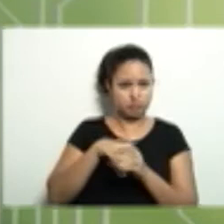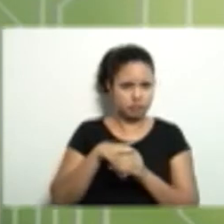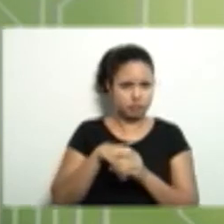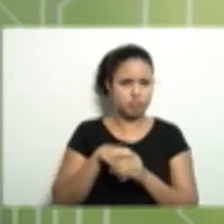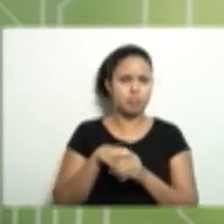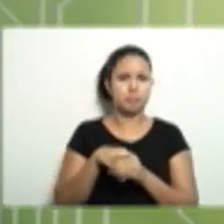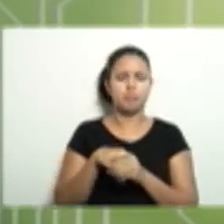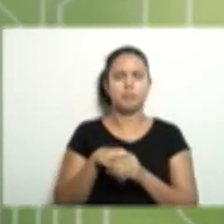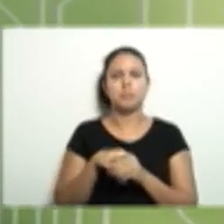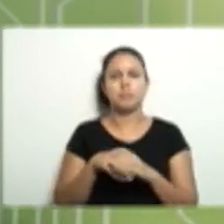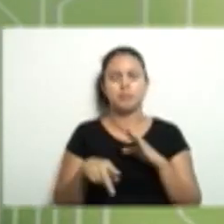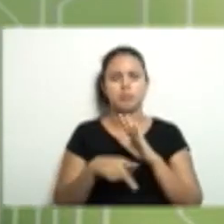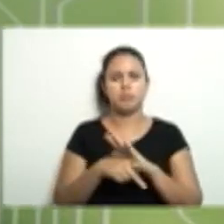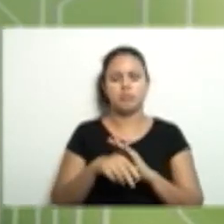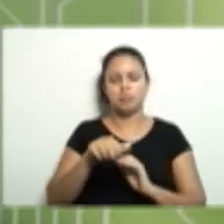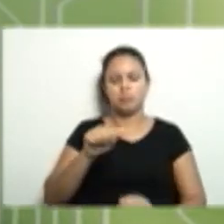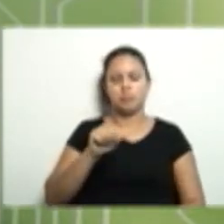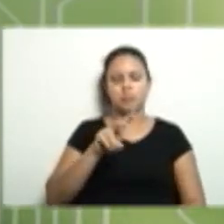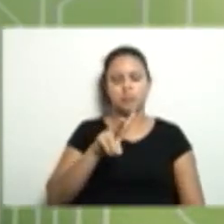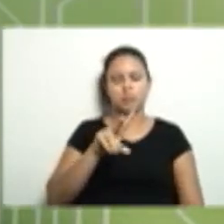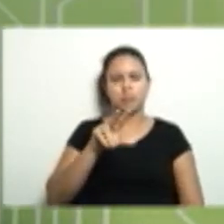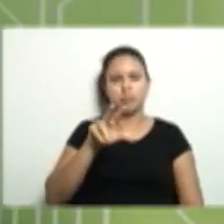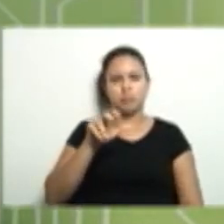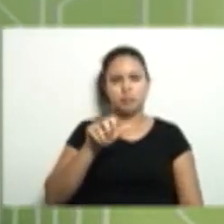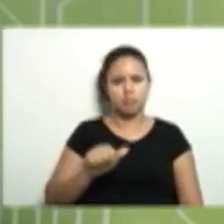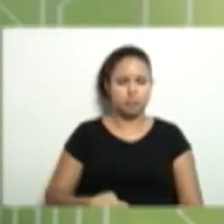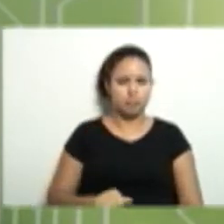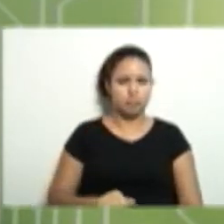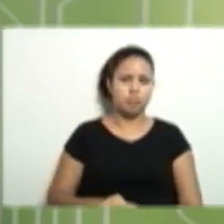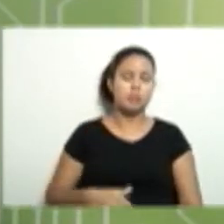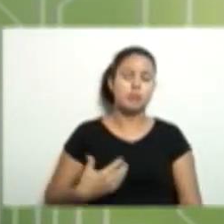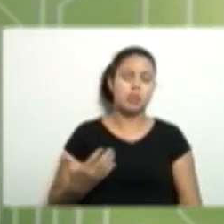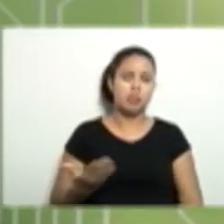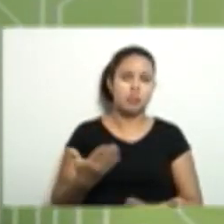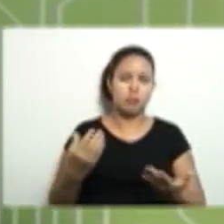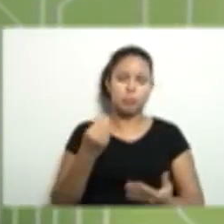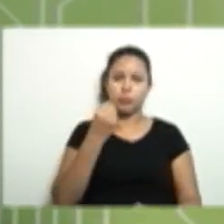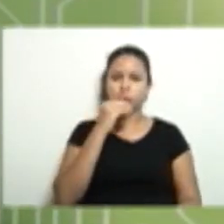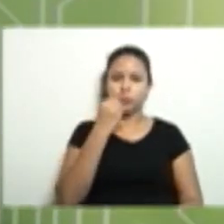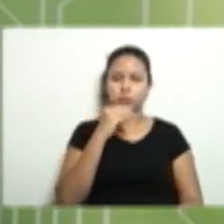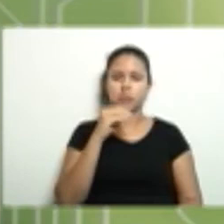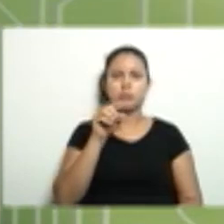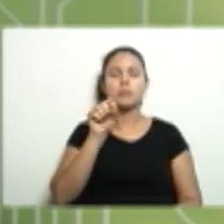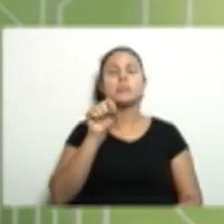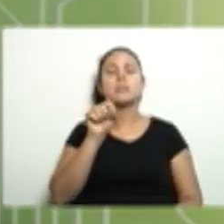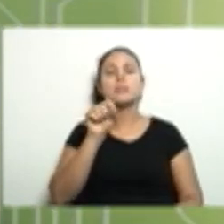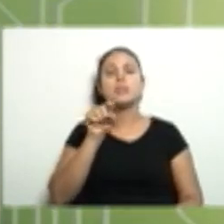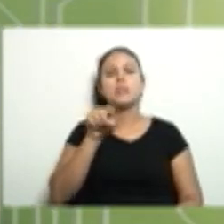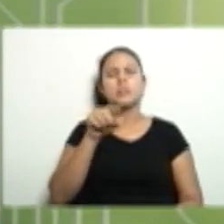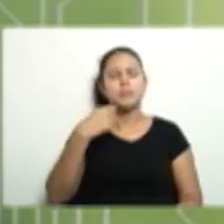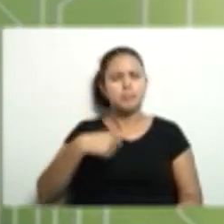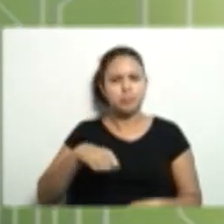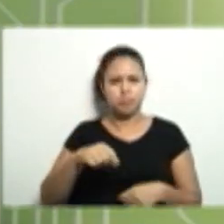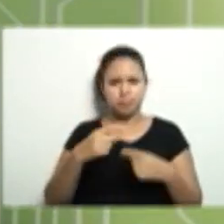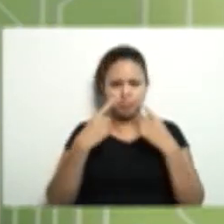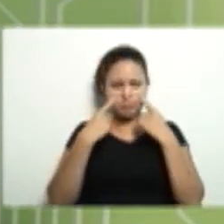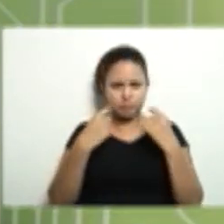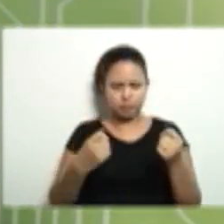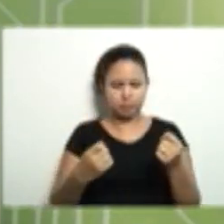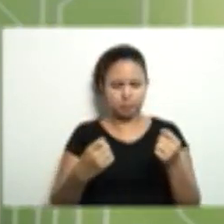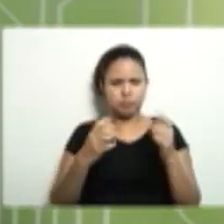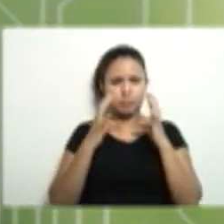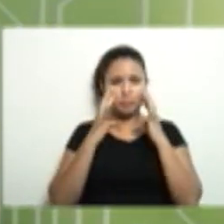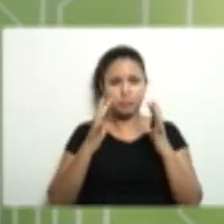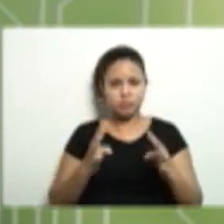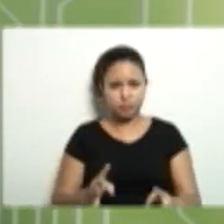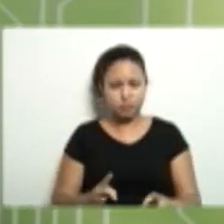atividades de casa. Então, eu gostaria de aproveitar esse momento para reforçar as datas, para reforçar o momento que a gente precisa aqui tirar para concluir